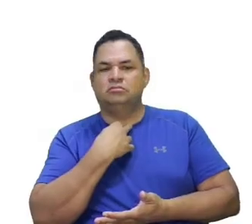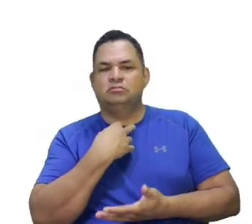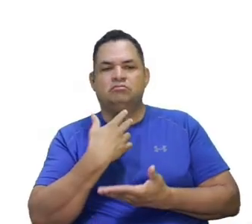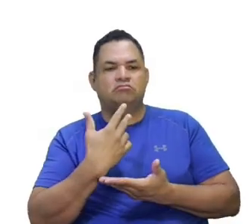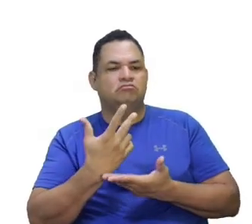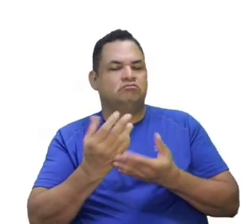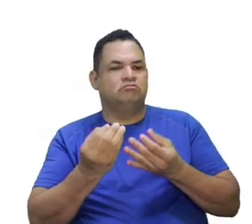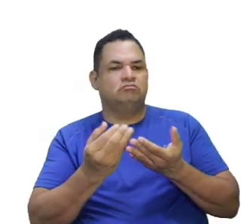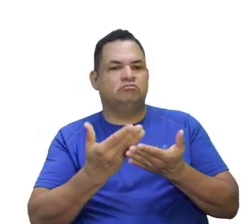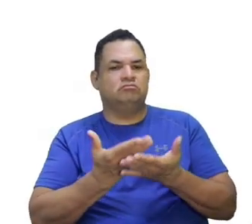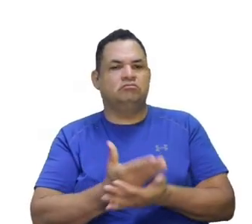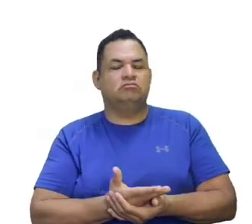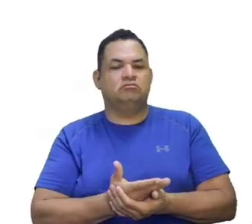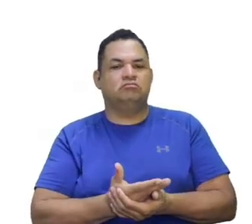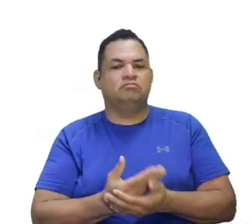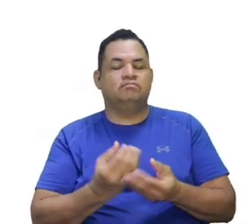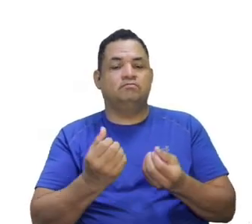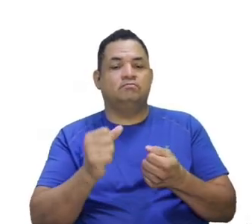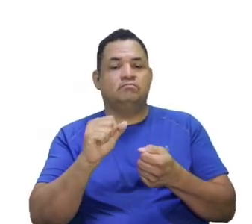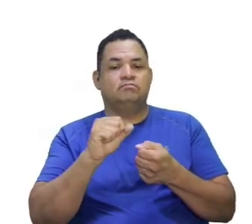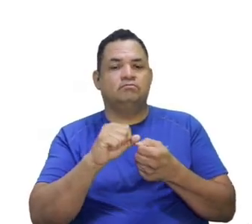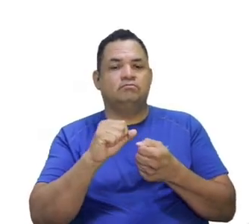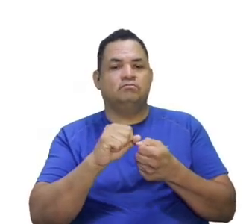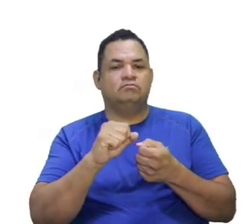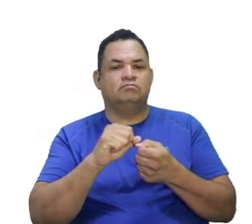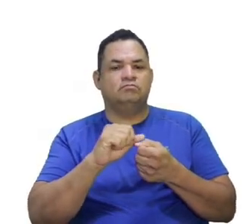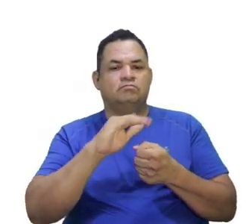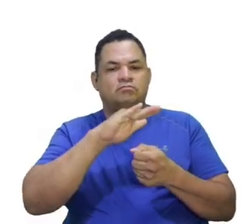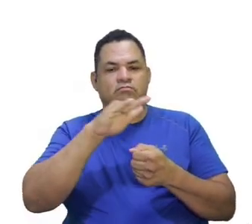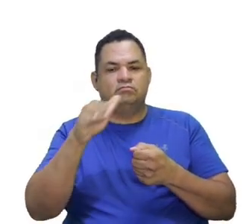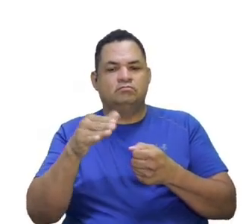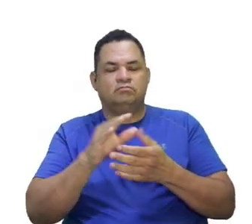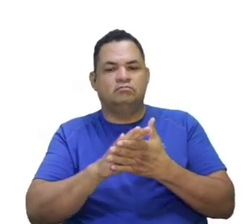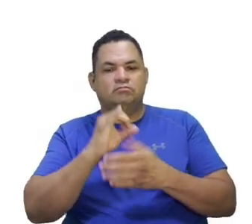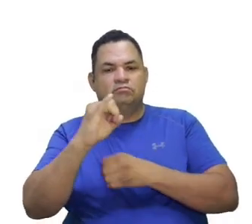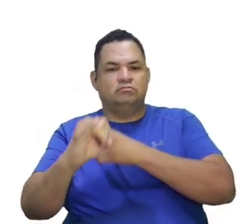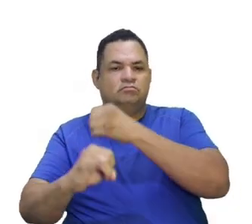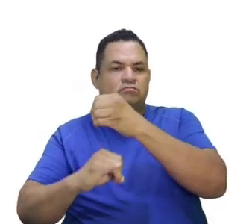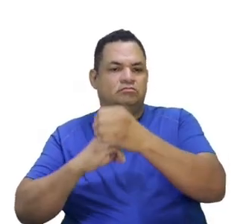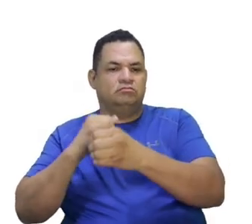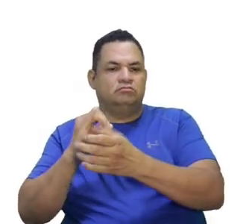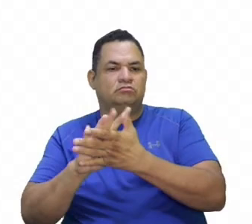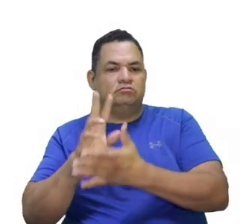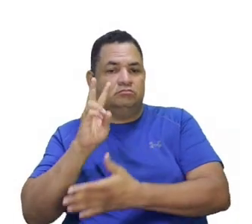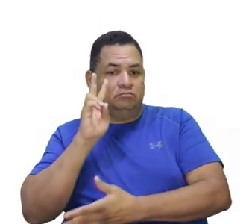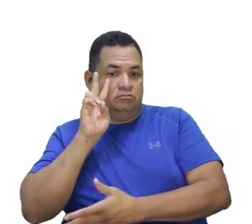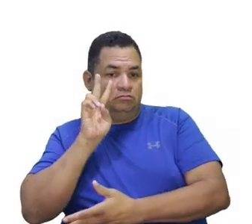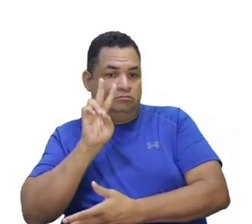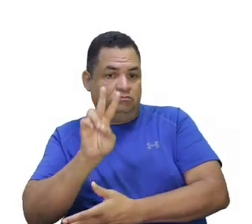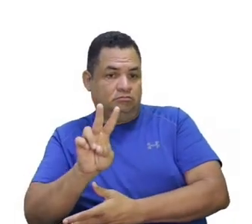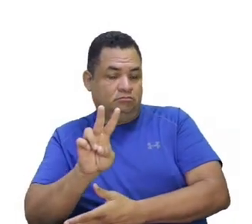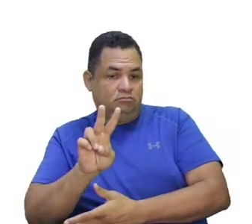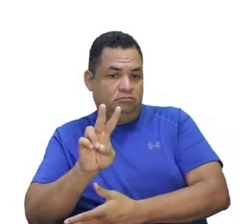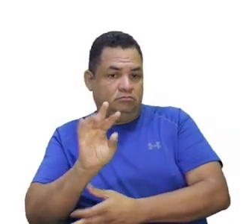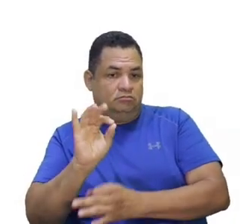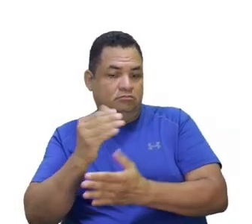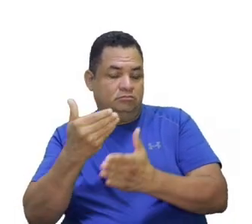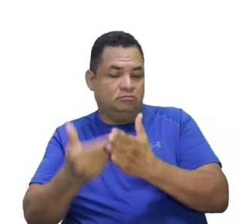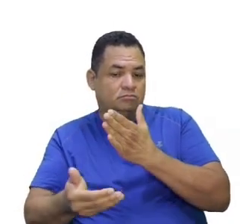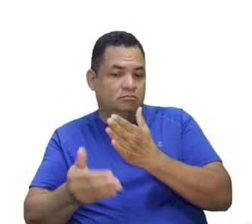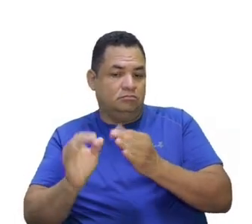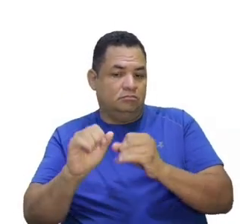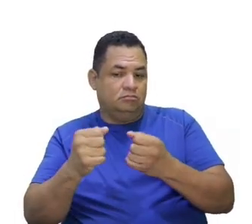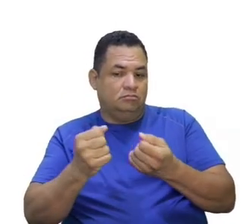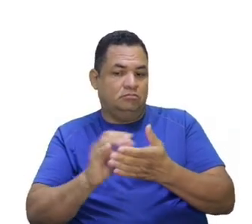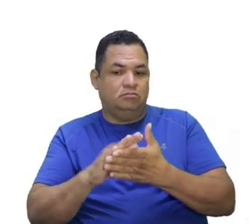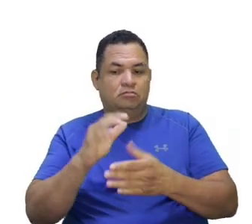hipótese alguma, fazer a distribuição do íon sem observar onde que ele vai perder esses